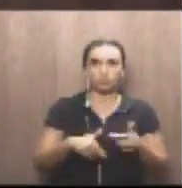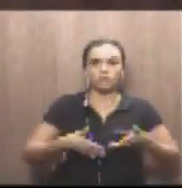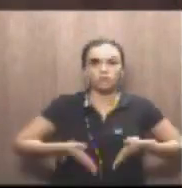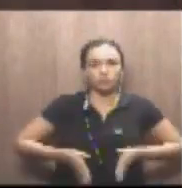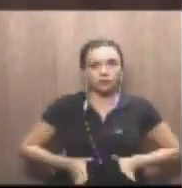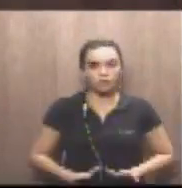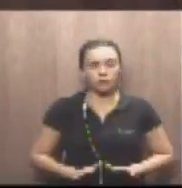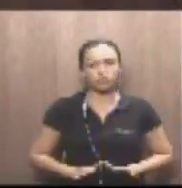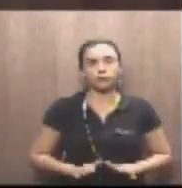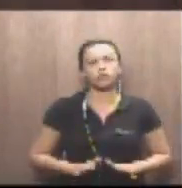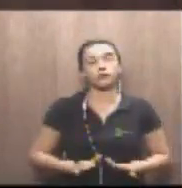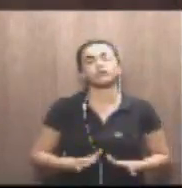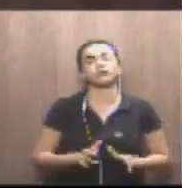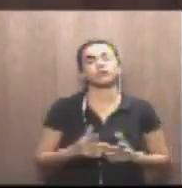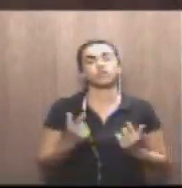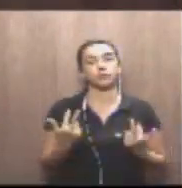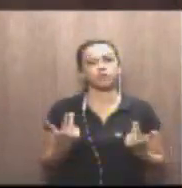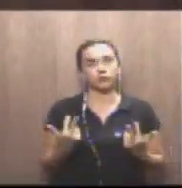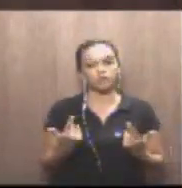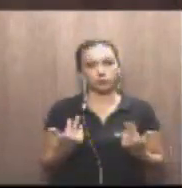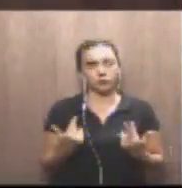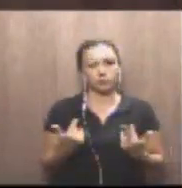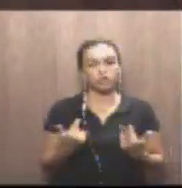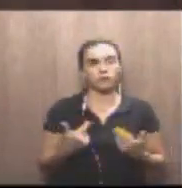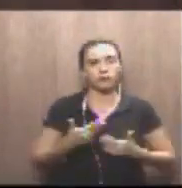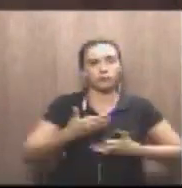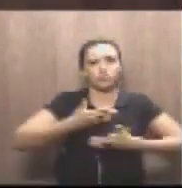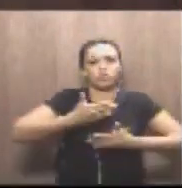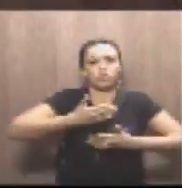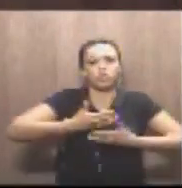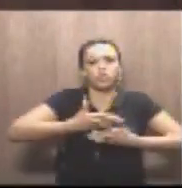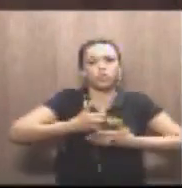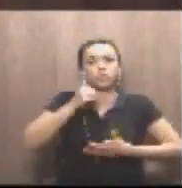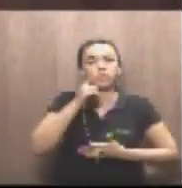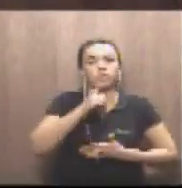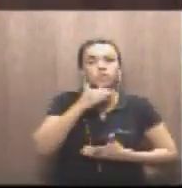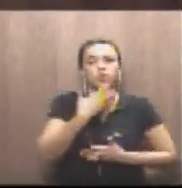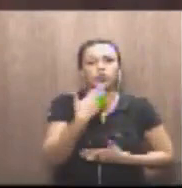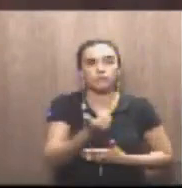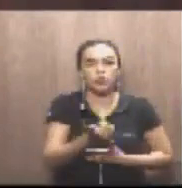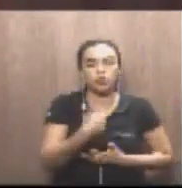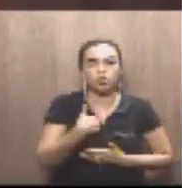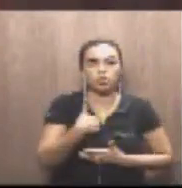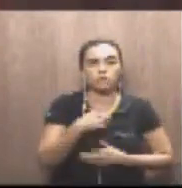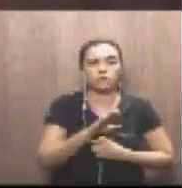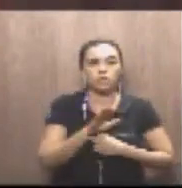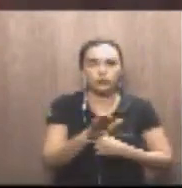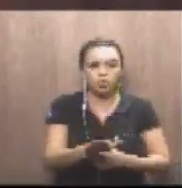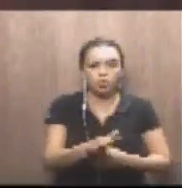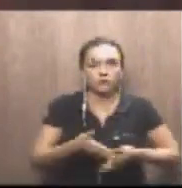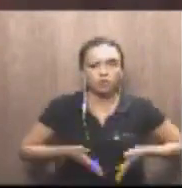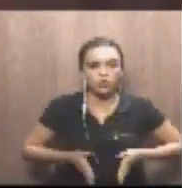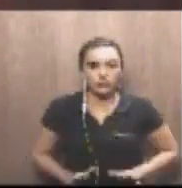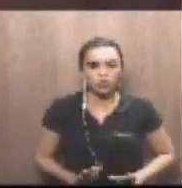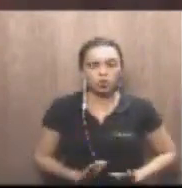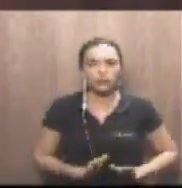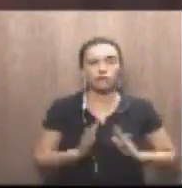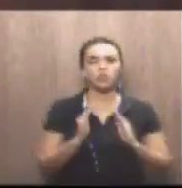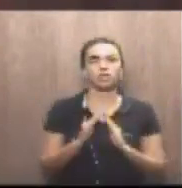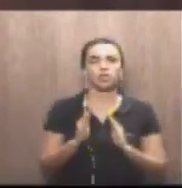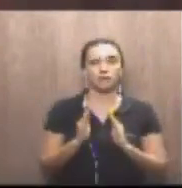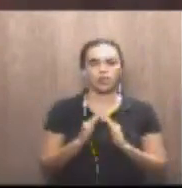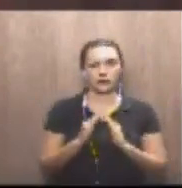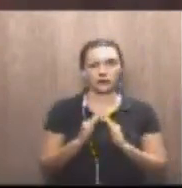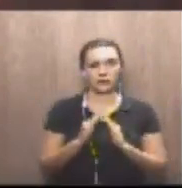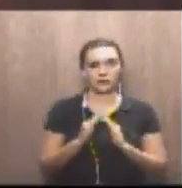parto, né, conforme a fisiologia da mulher pede, e eu faço assistência ao parto domiciliar.